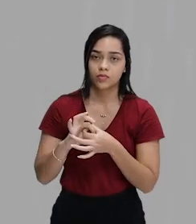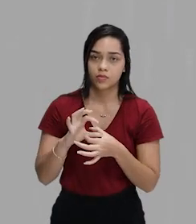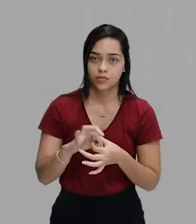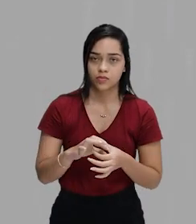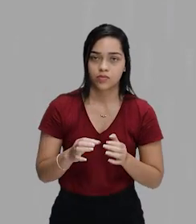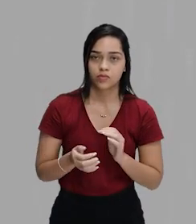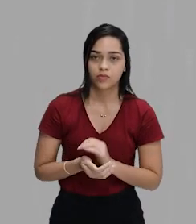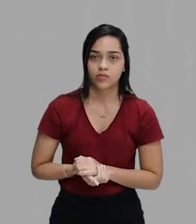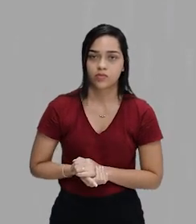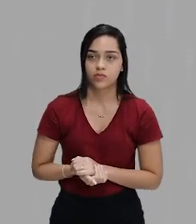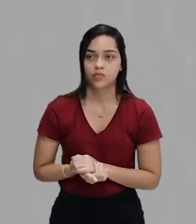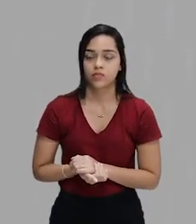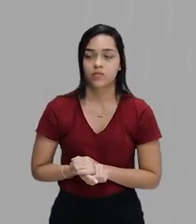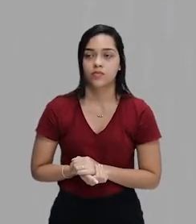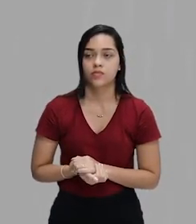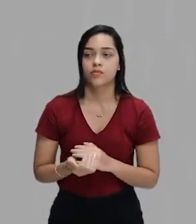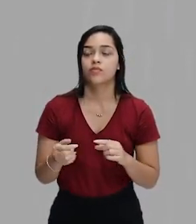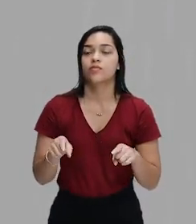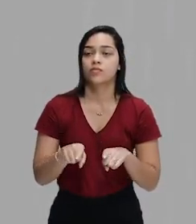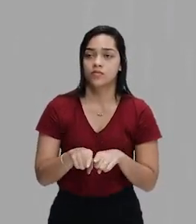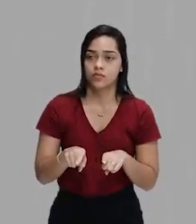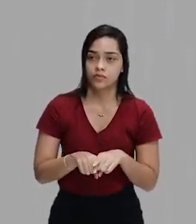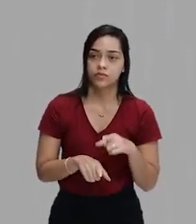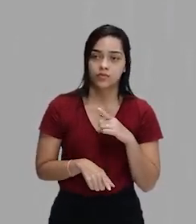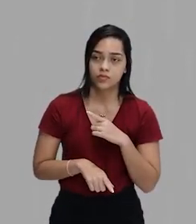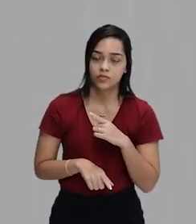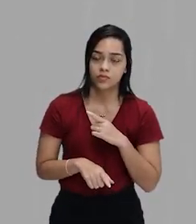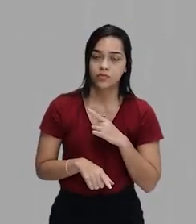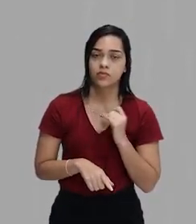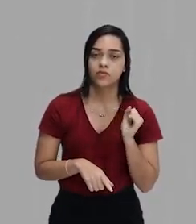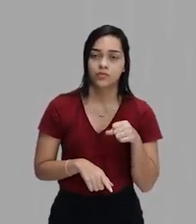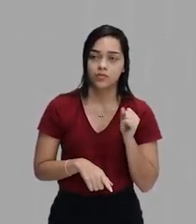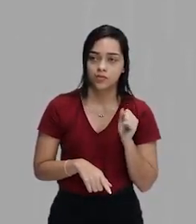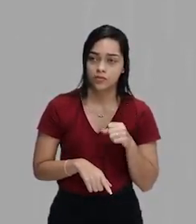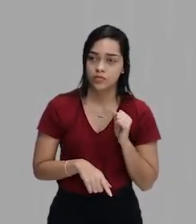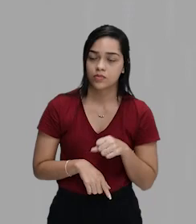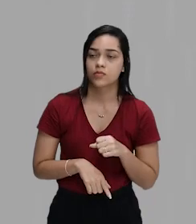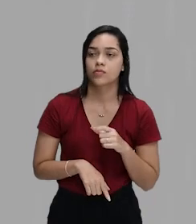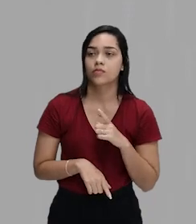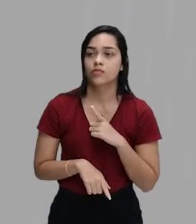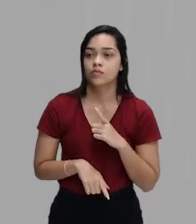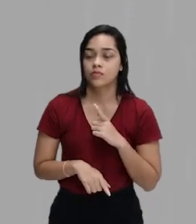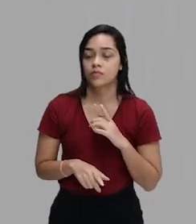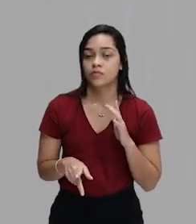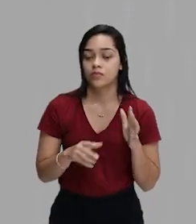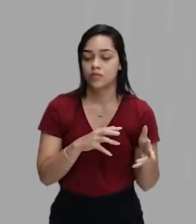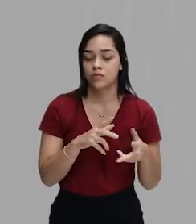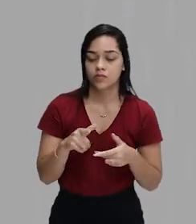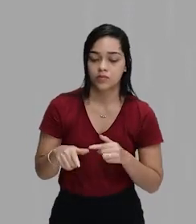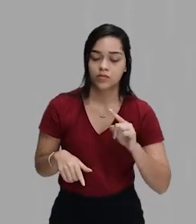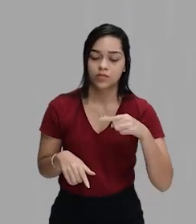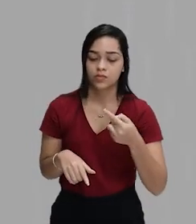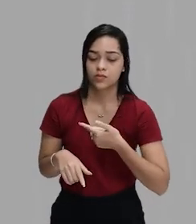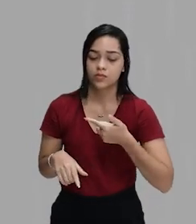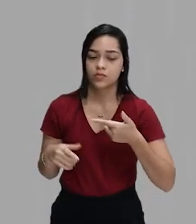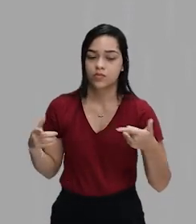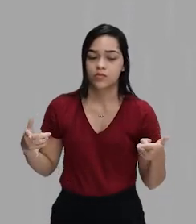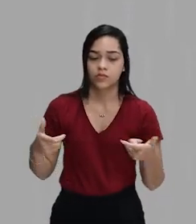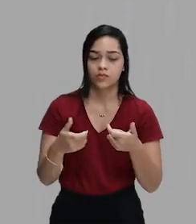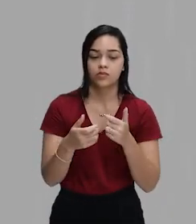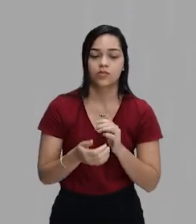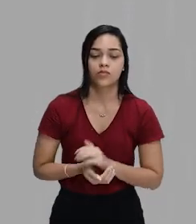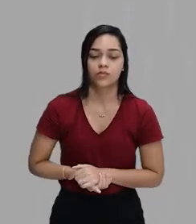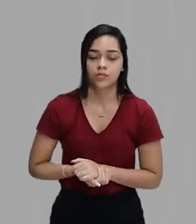Fria. Ok? Então, também é um desdobramento. Essa é a situação do mundo pós a Segunda Guerra